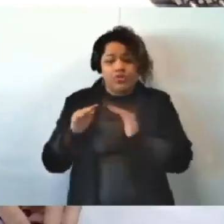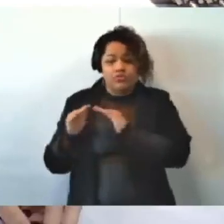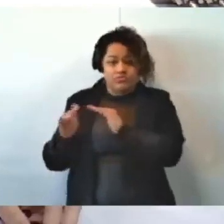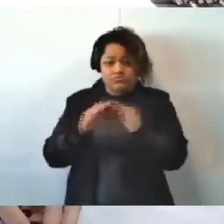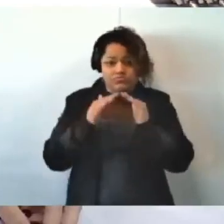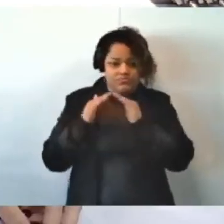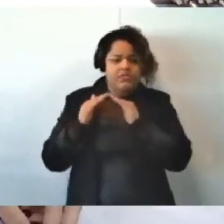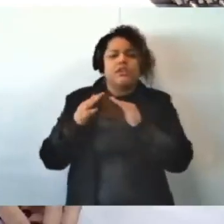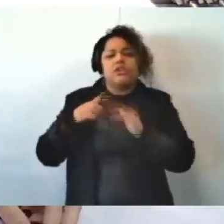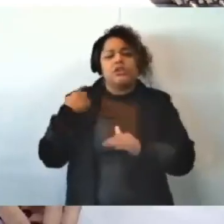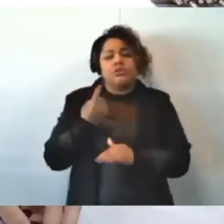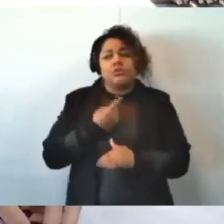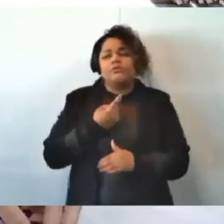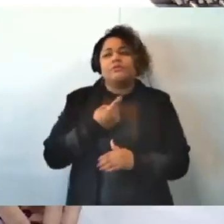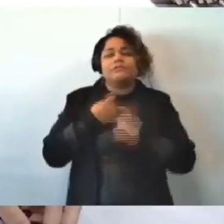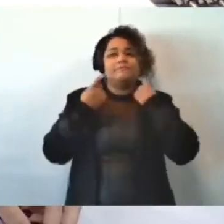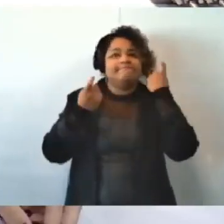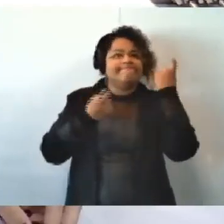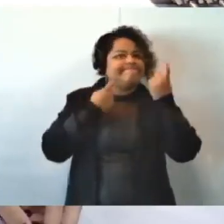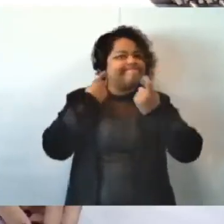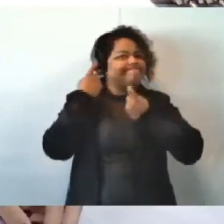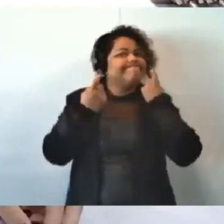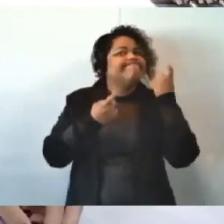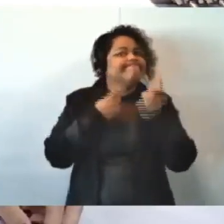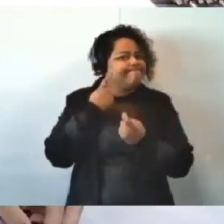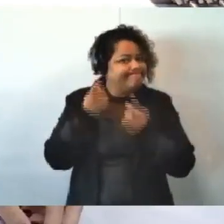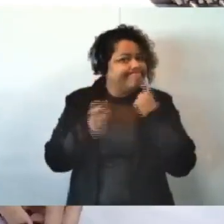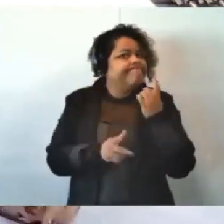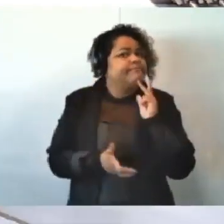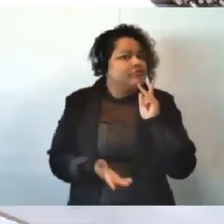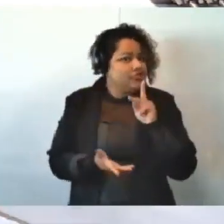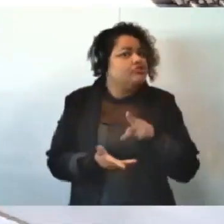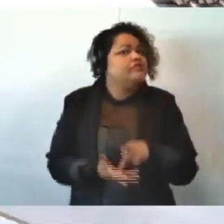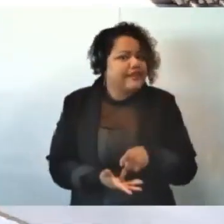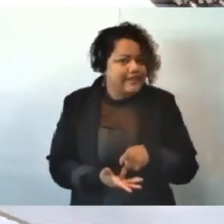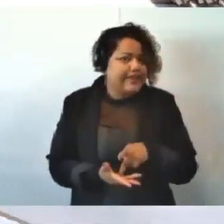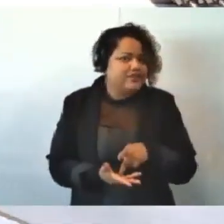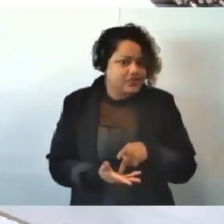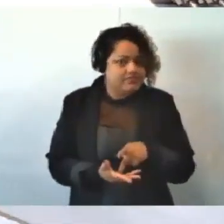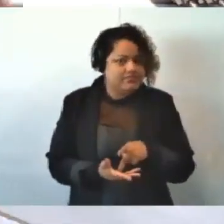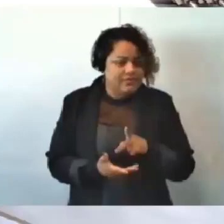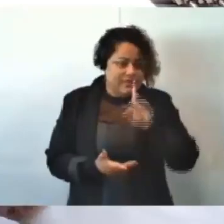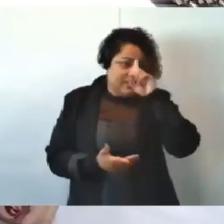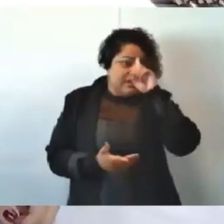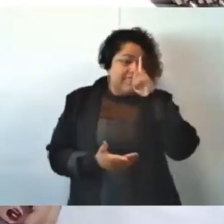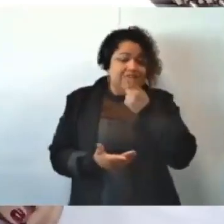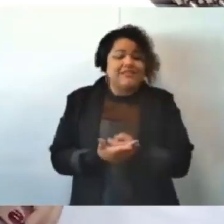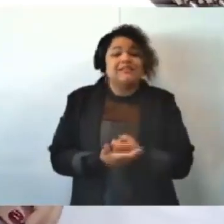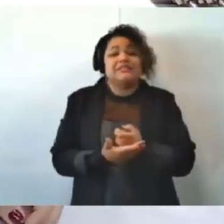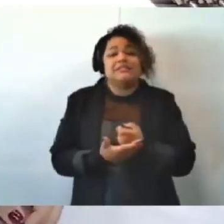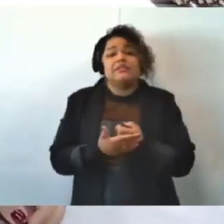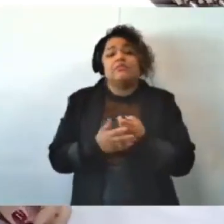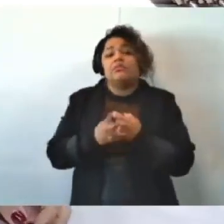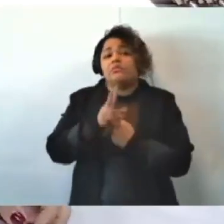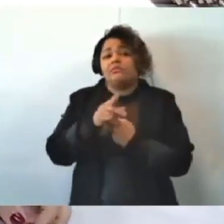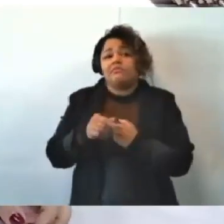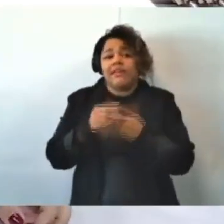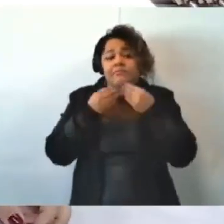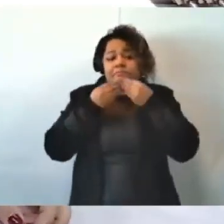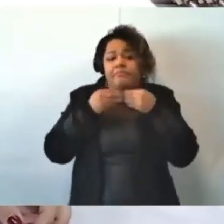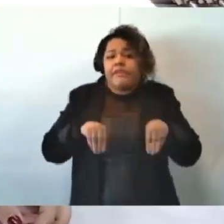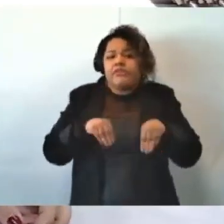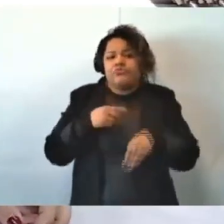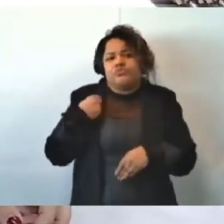sim, com as implicações que essa decisão pode ter em nossa qualidade de vida, no